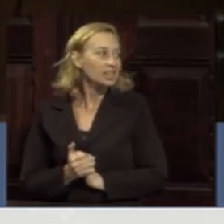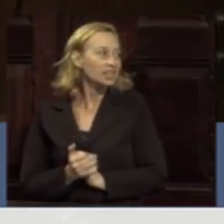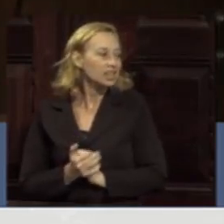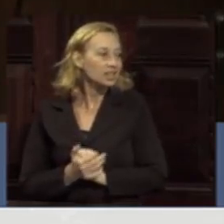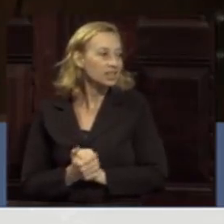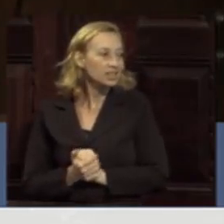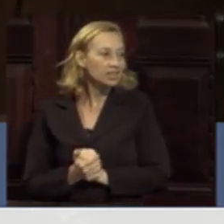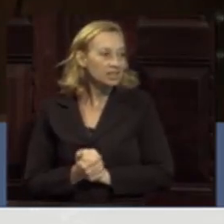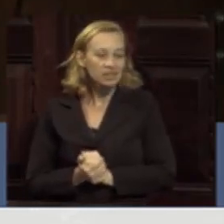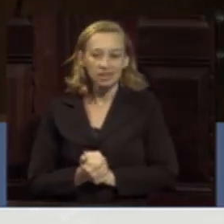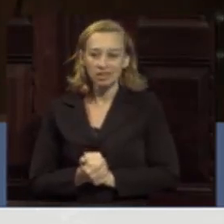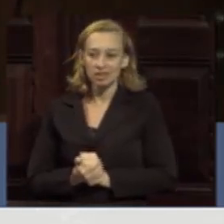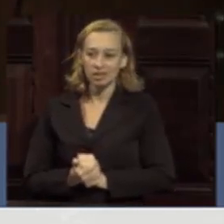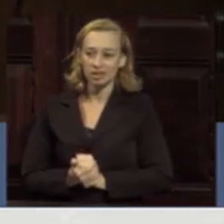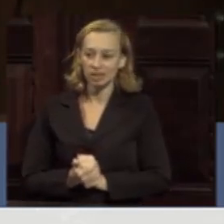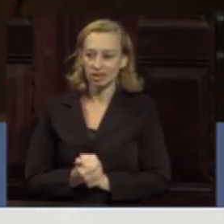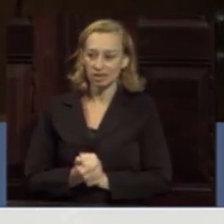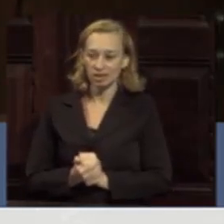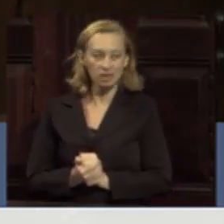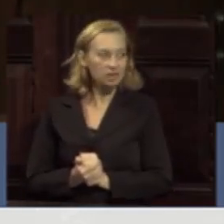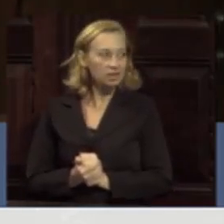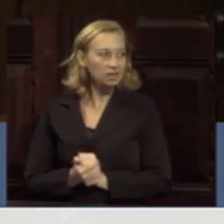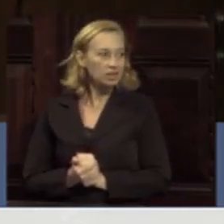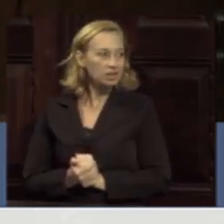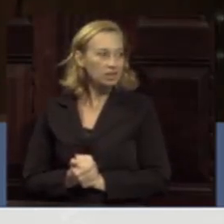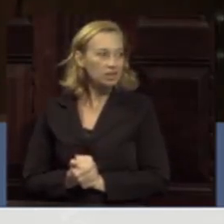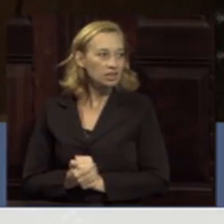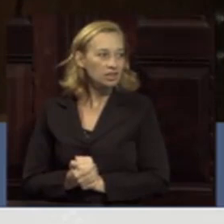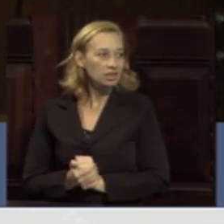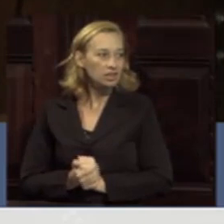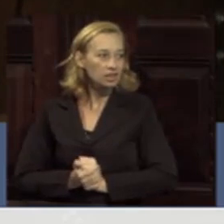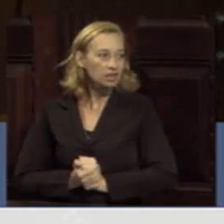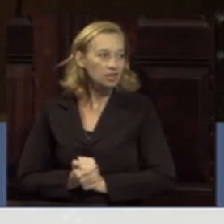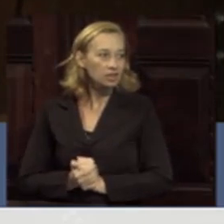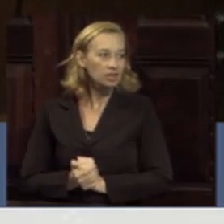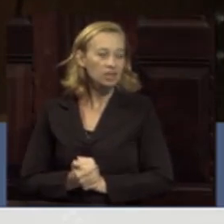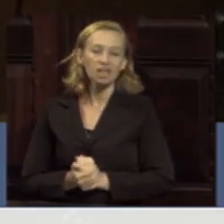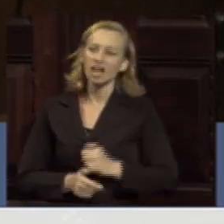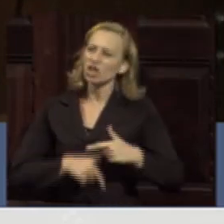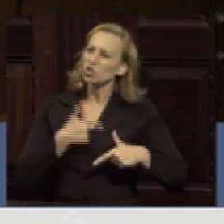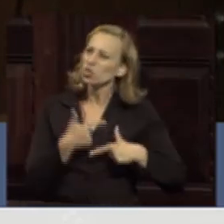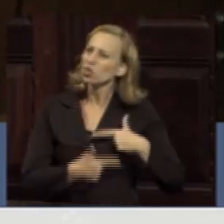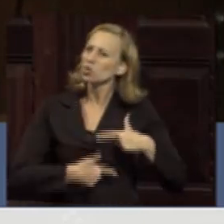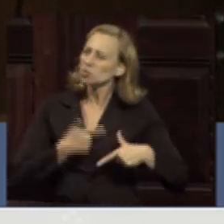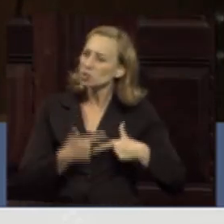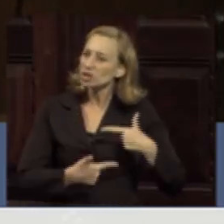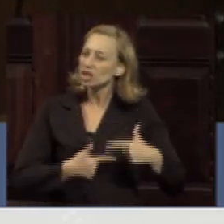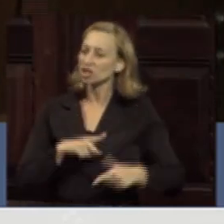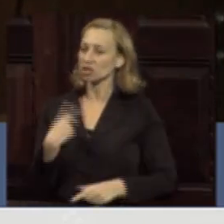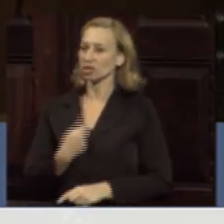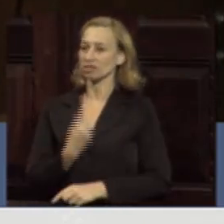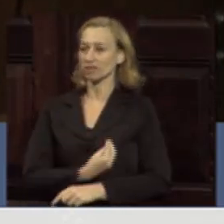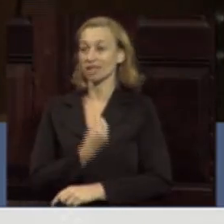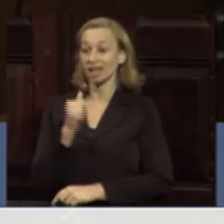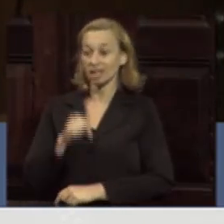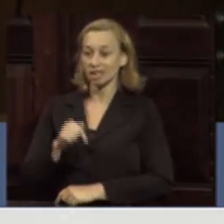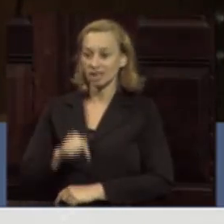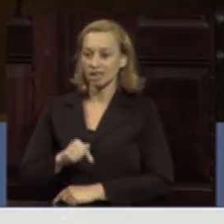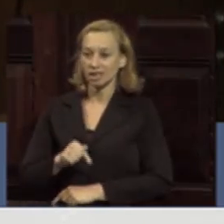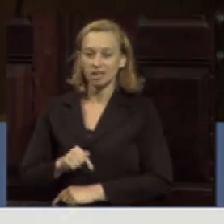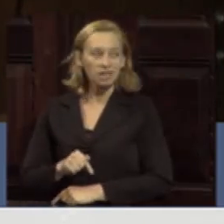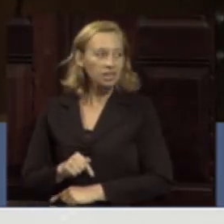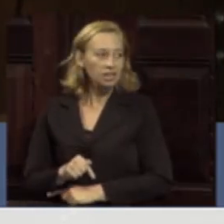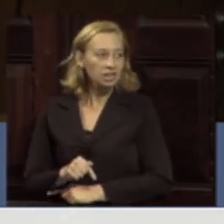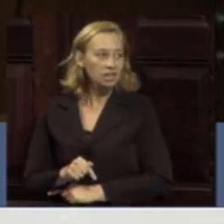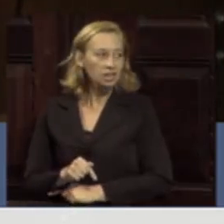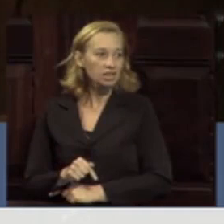A questão da igualdade de gênero e, principalmente, essa luta E nós temos aqui, vejo no mandato de